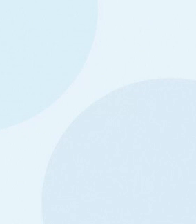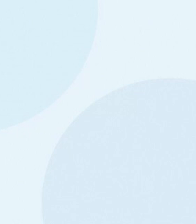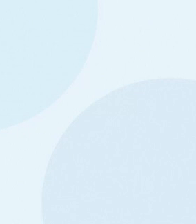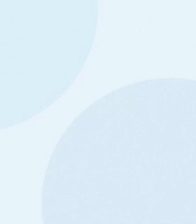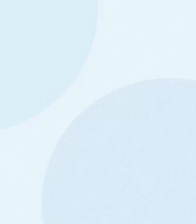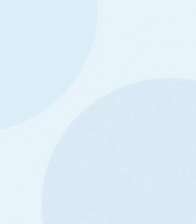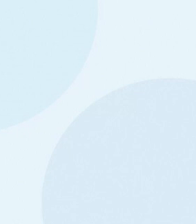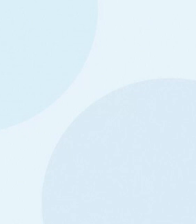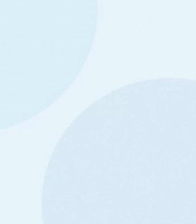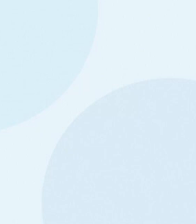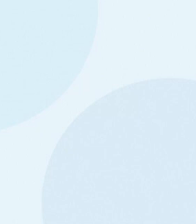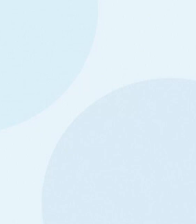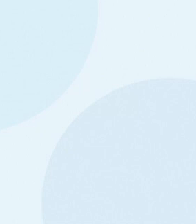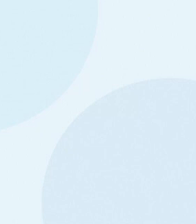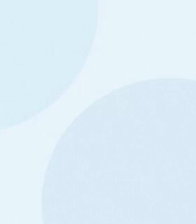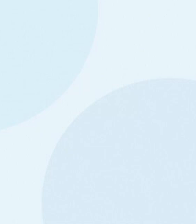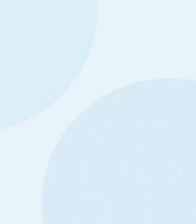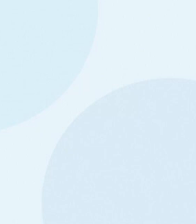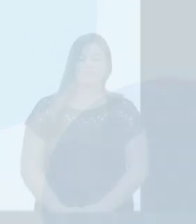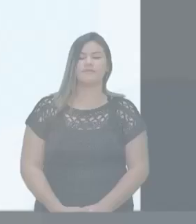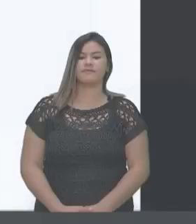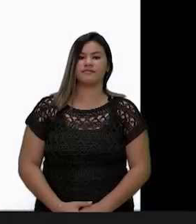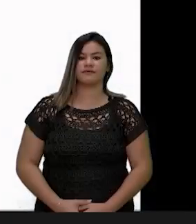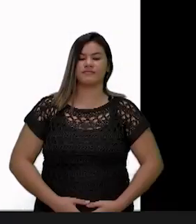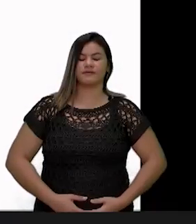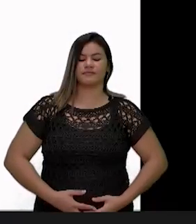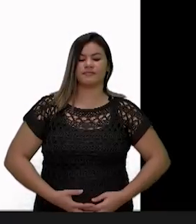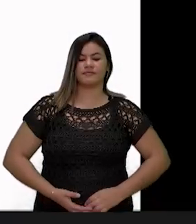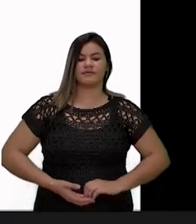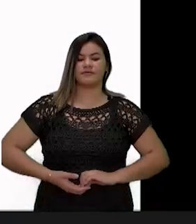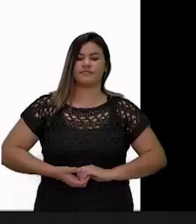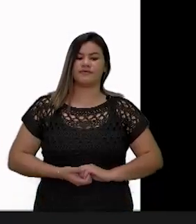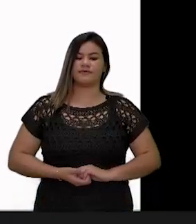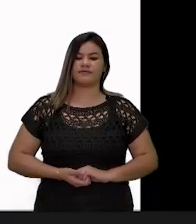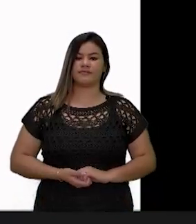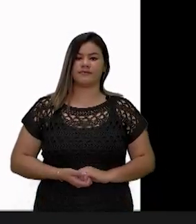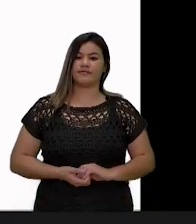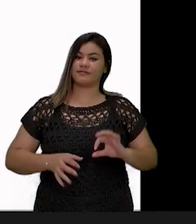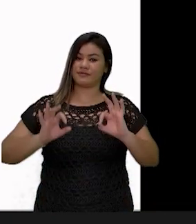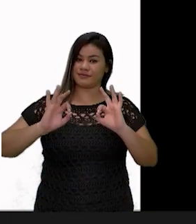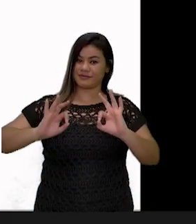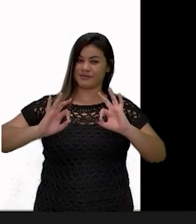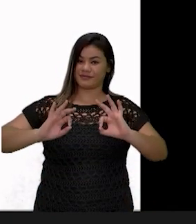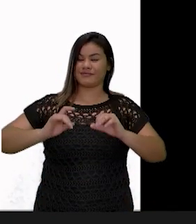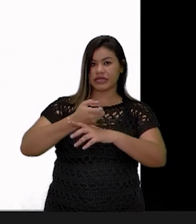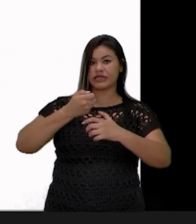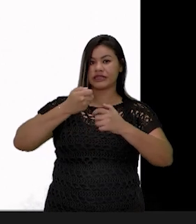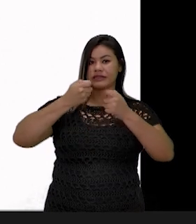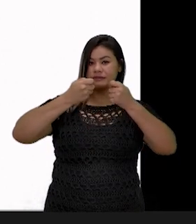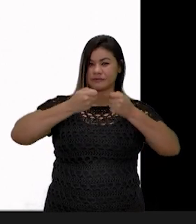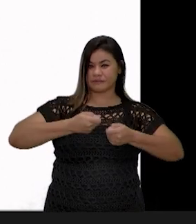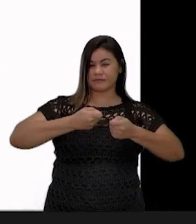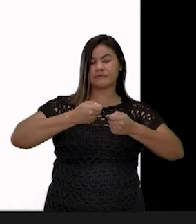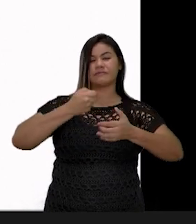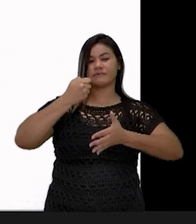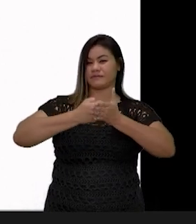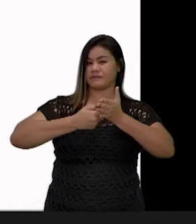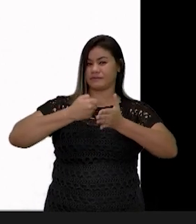já projetou alguma coisa. Inclusive, a gente discute um pouco o sentido de invenção, né? O que é inventar algo de